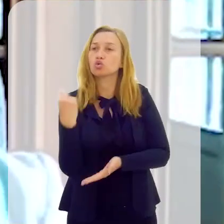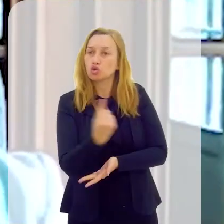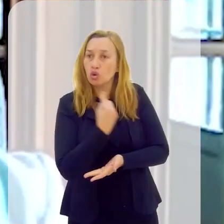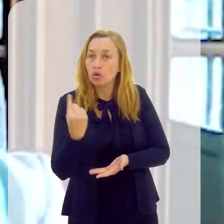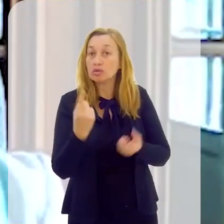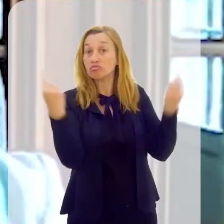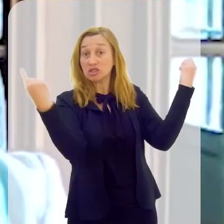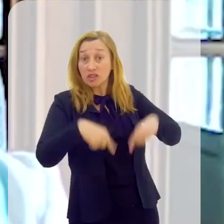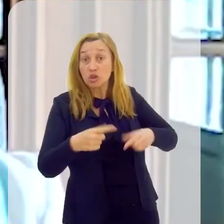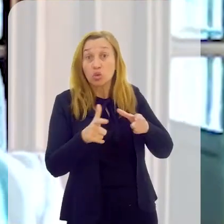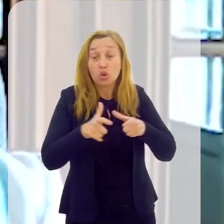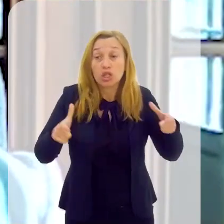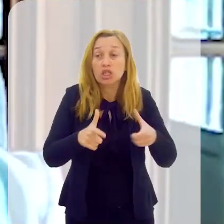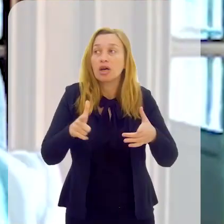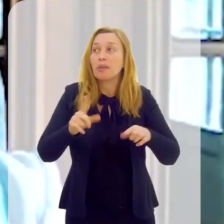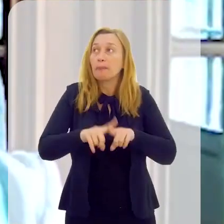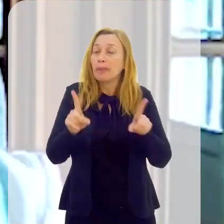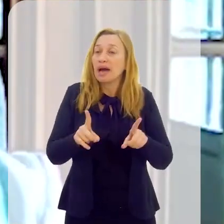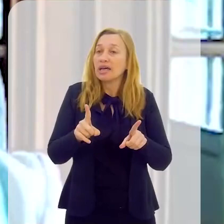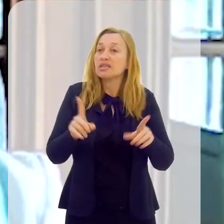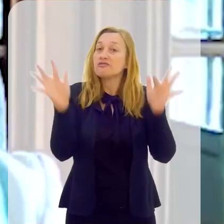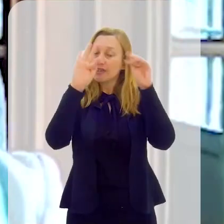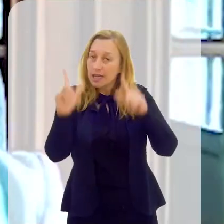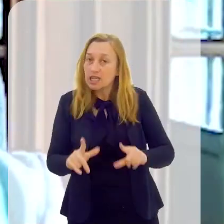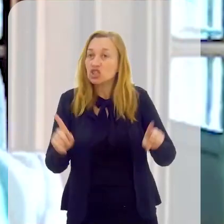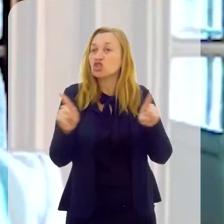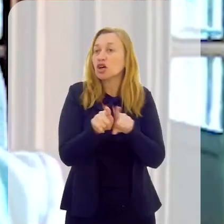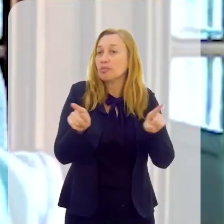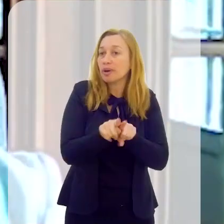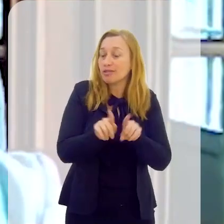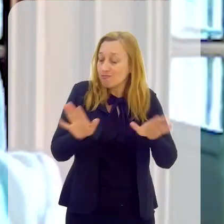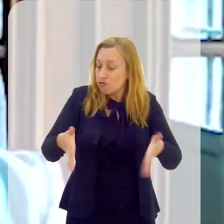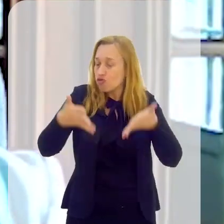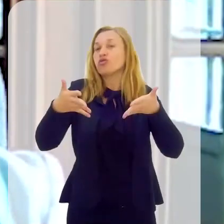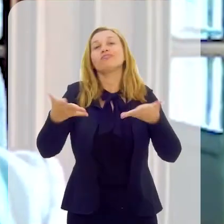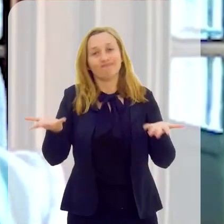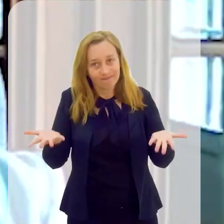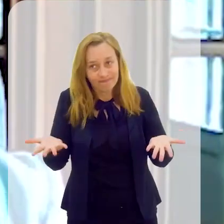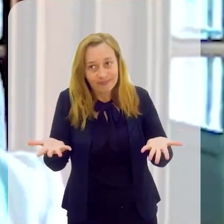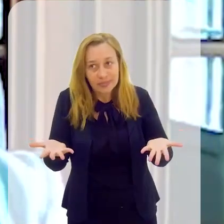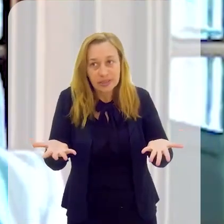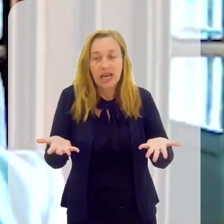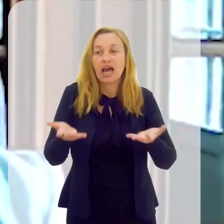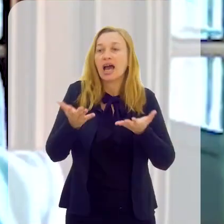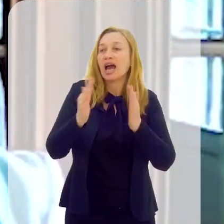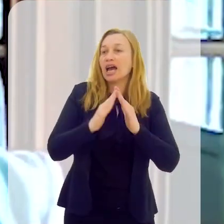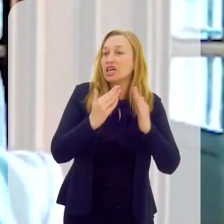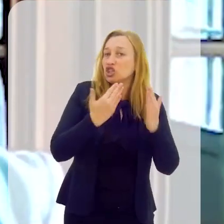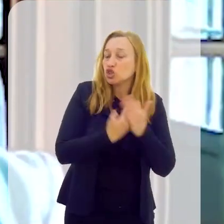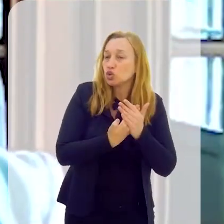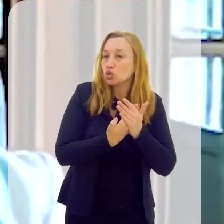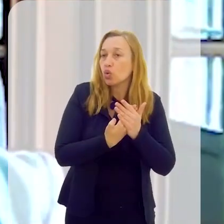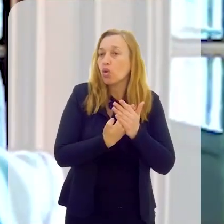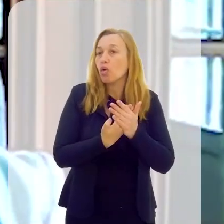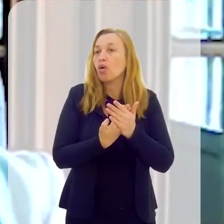tem sido muito desafiador, mas muito feliz também, muito instigante. A escola é uma